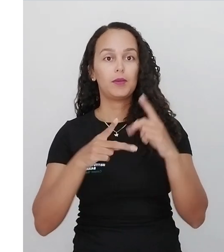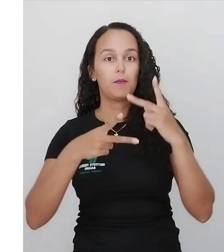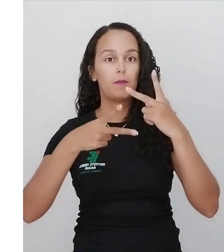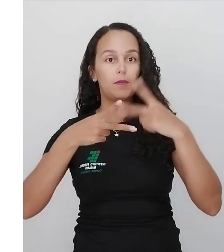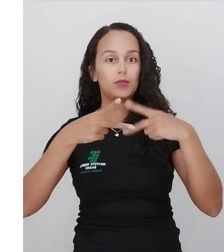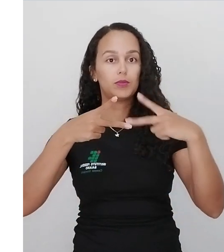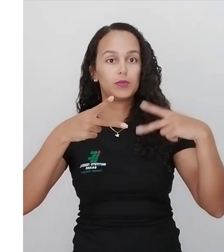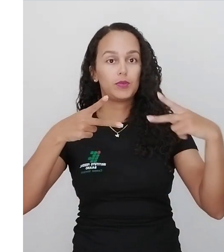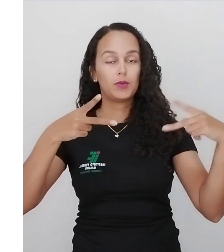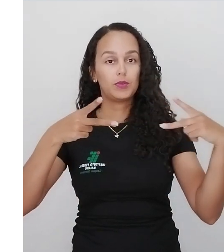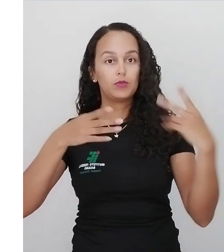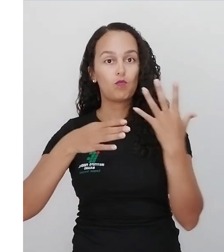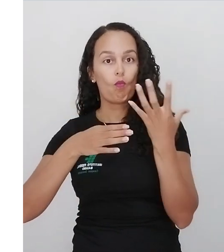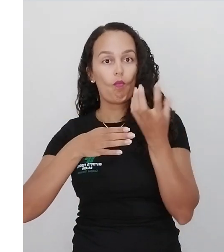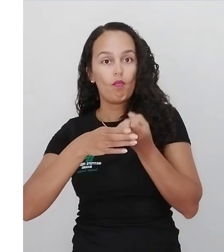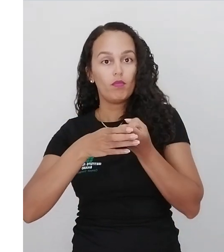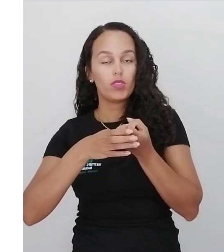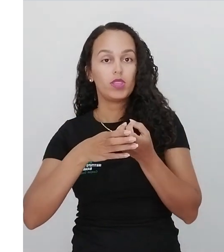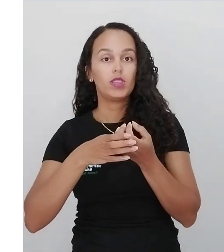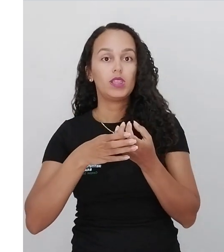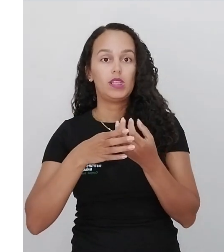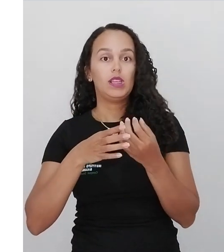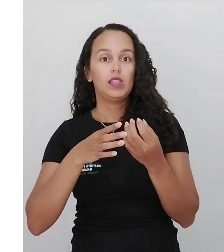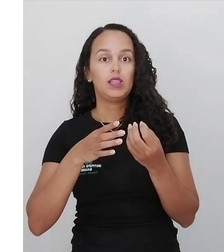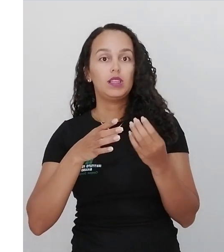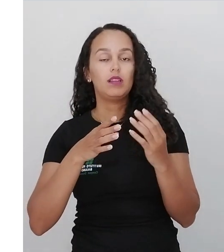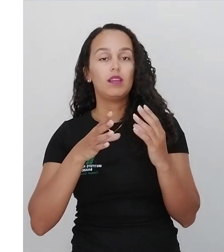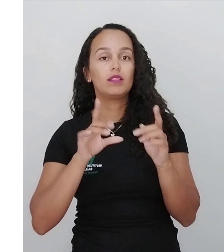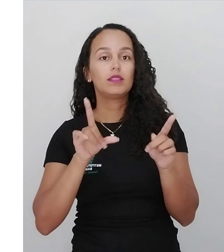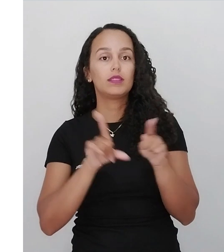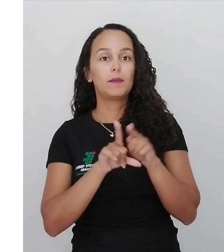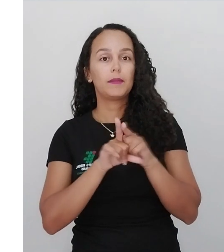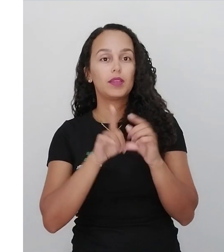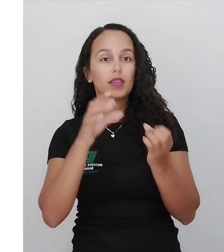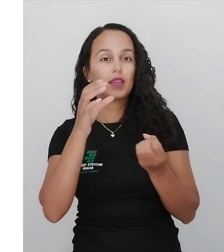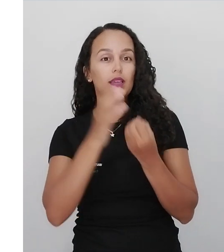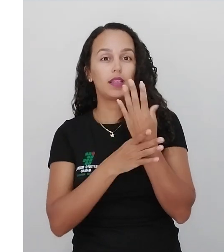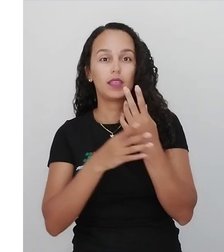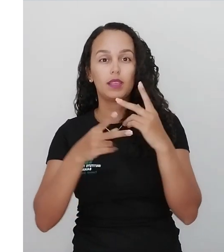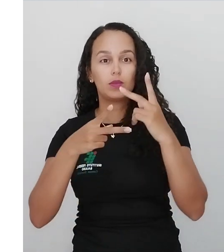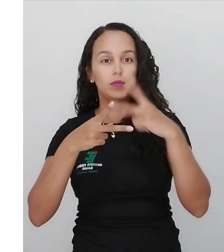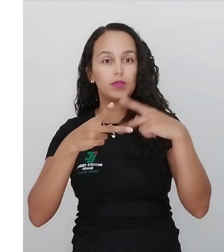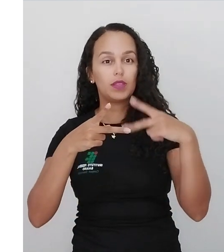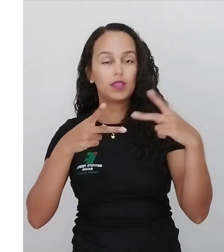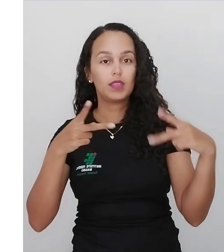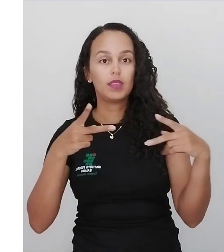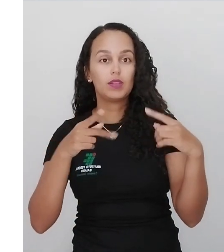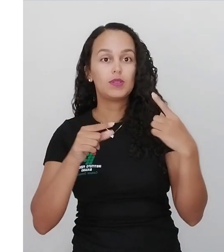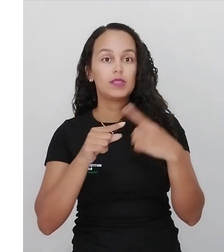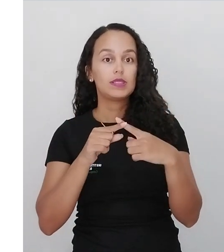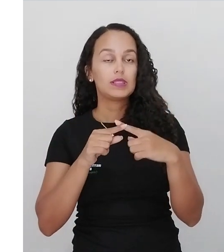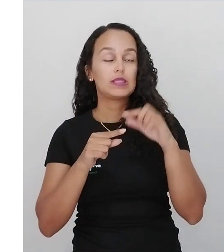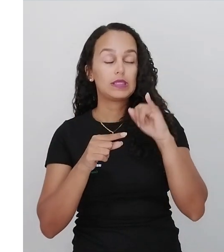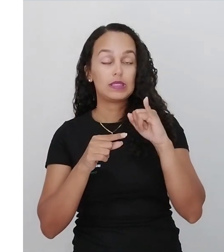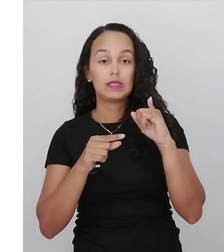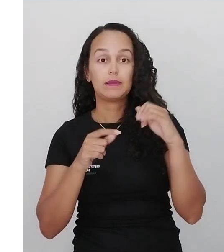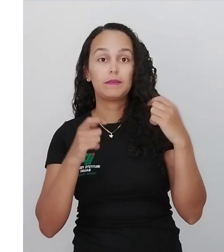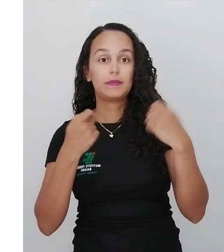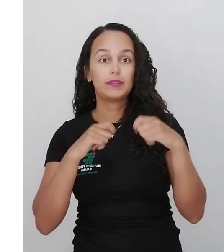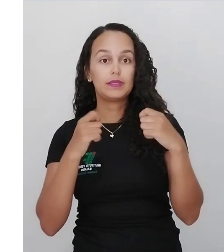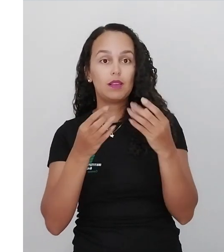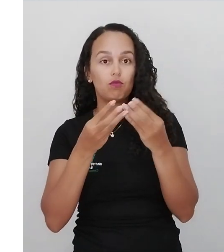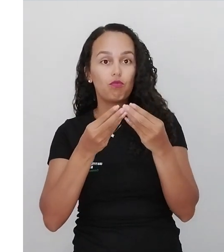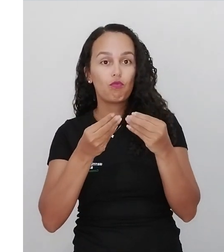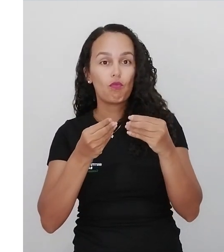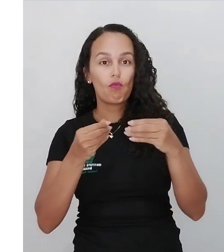fazem suas próprias enzimas, já que eles têm ribossomos. Reproduzem por divisão binária, então eles se dividem, né? Quando aumenta a demanda